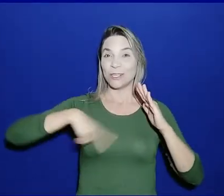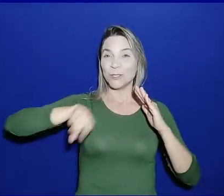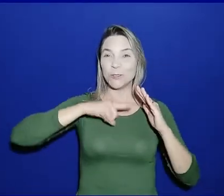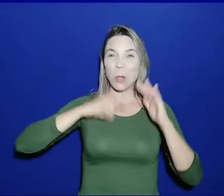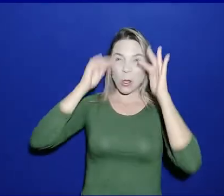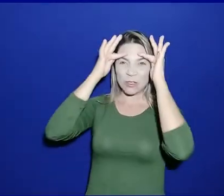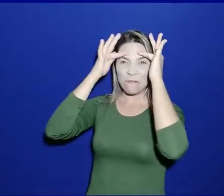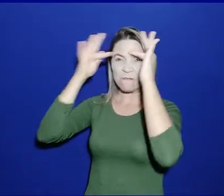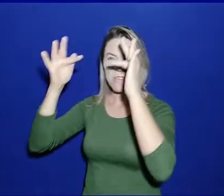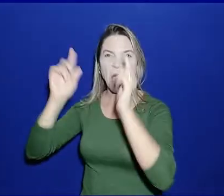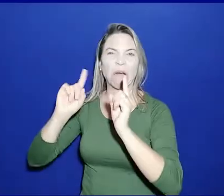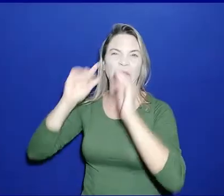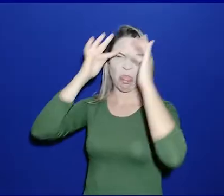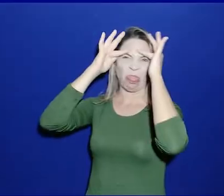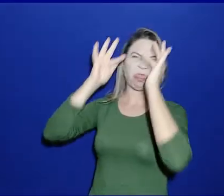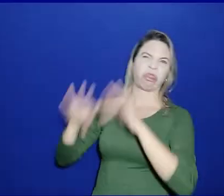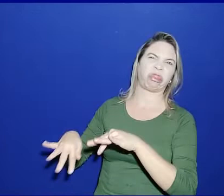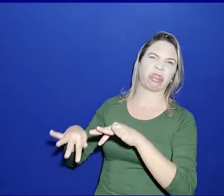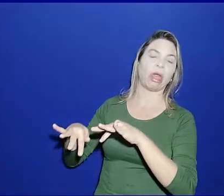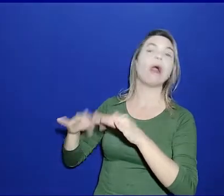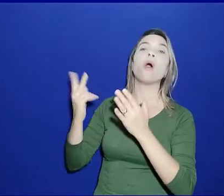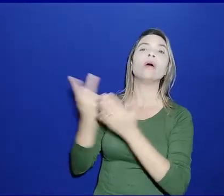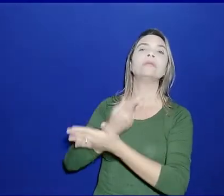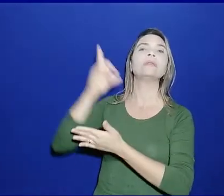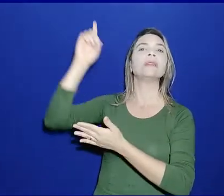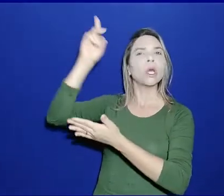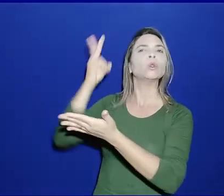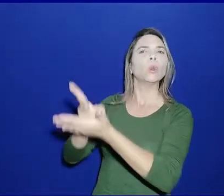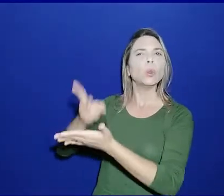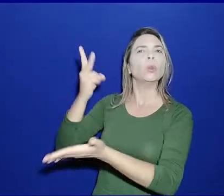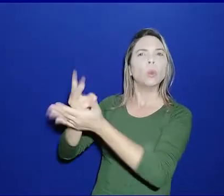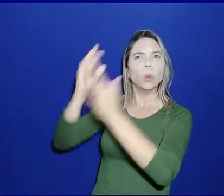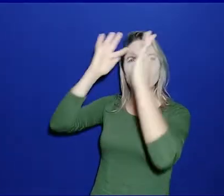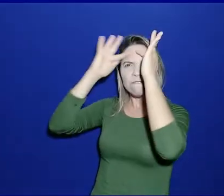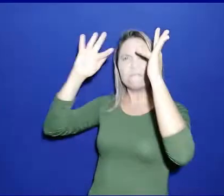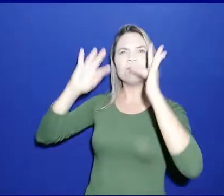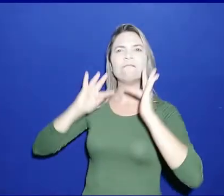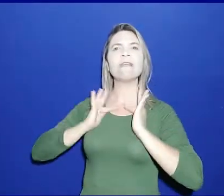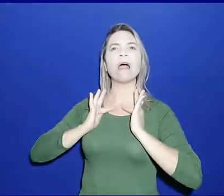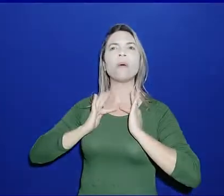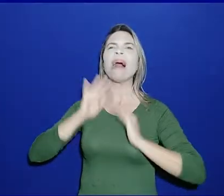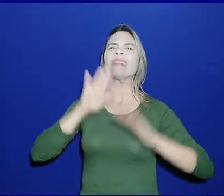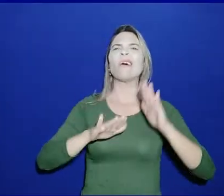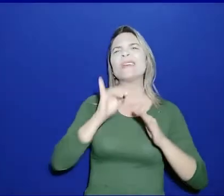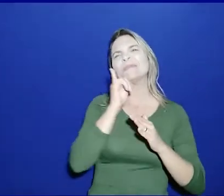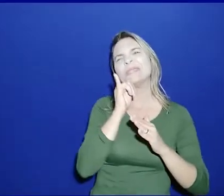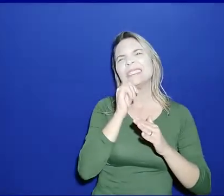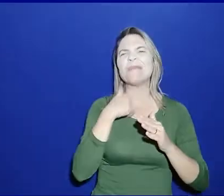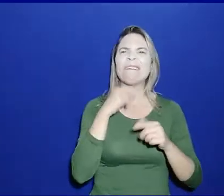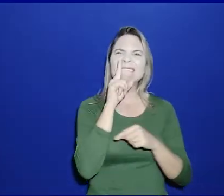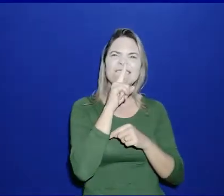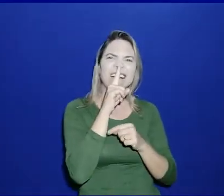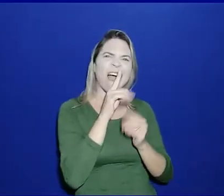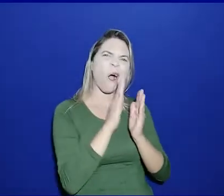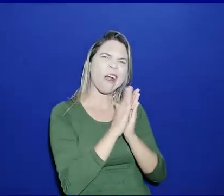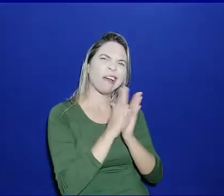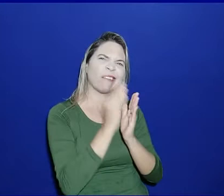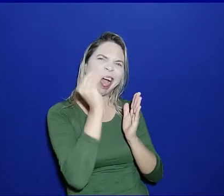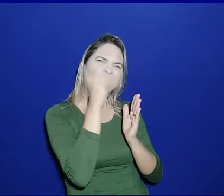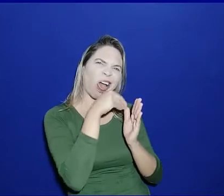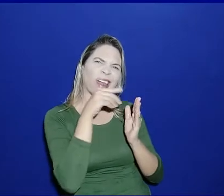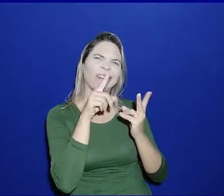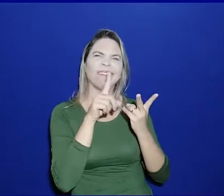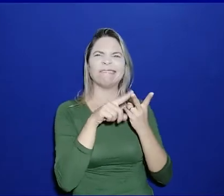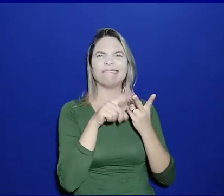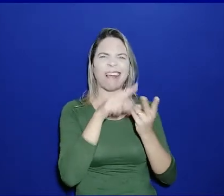a Cristo, em algum momento falhe na sua fidelidade ao Senhor, falhe na leitura da palavra, na oração, no